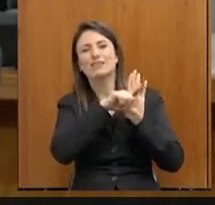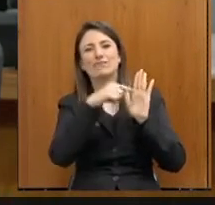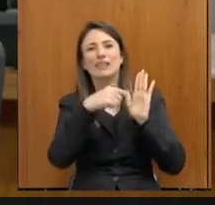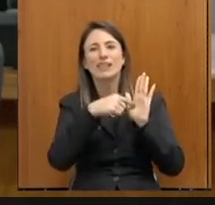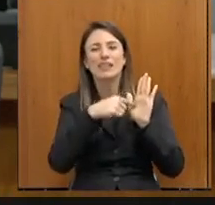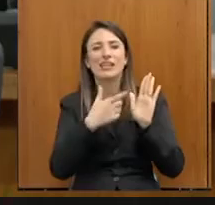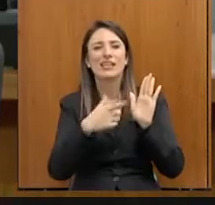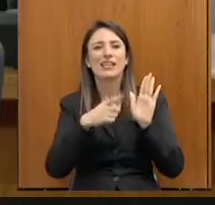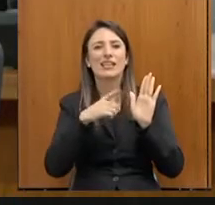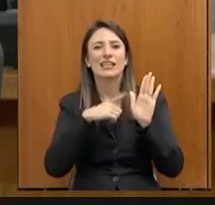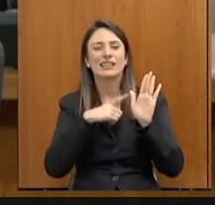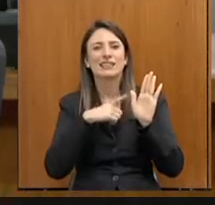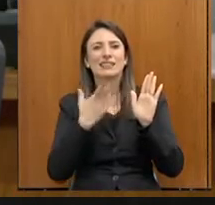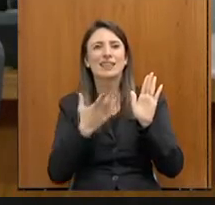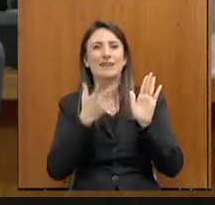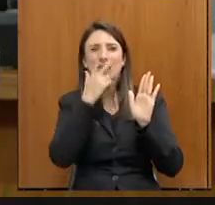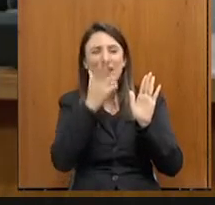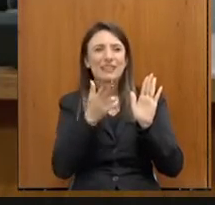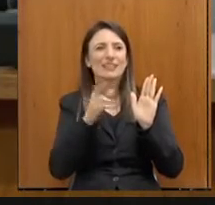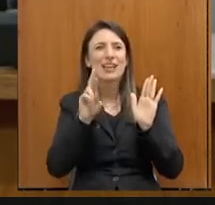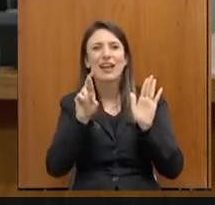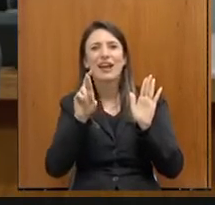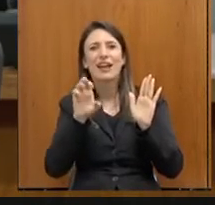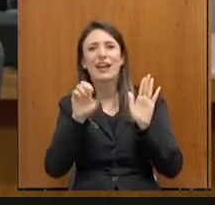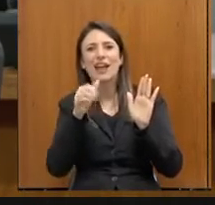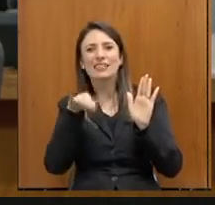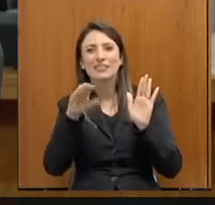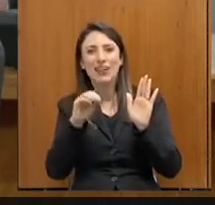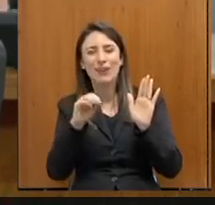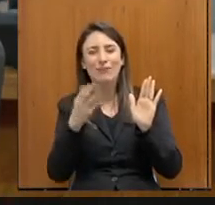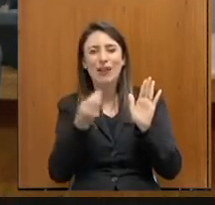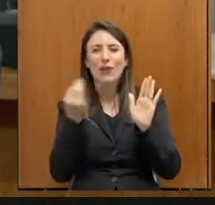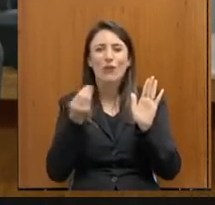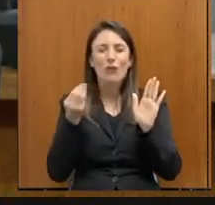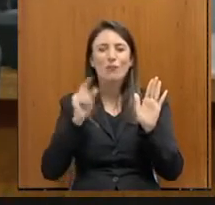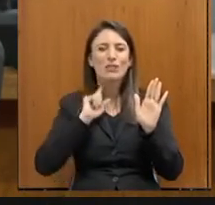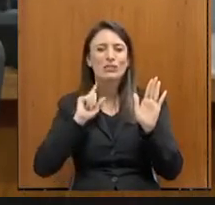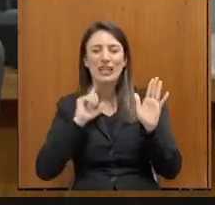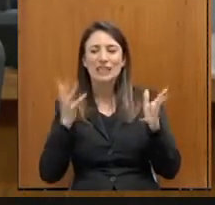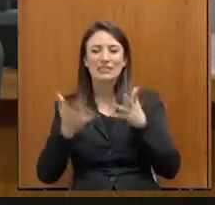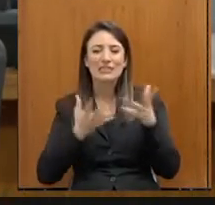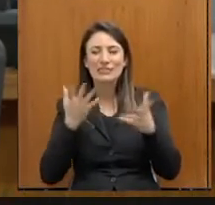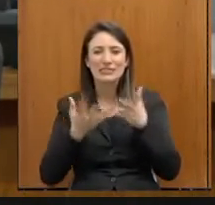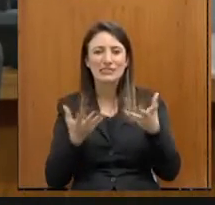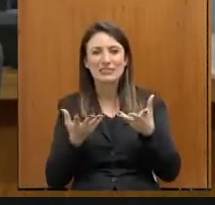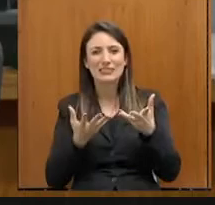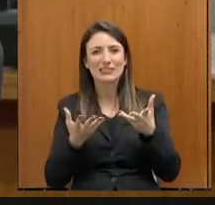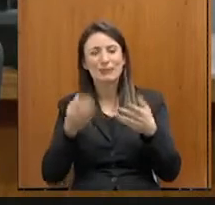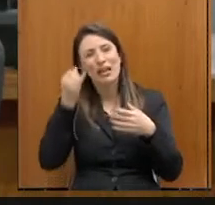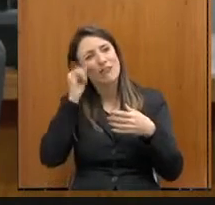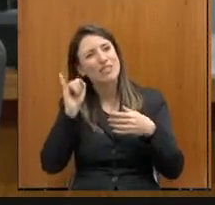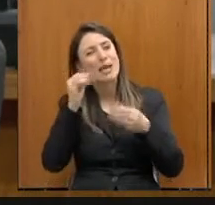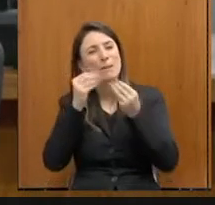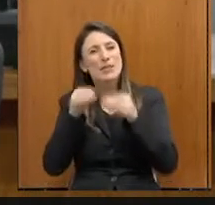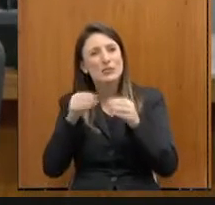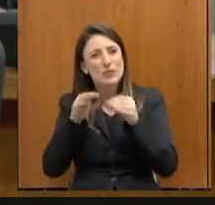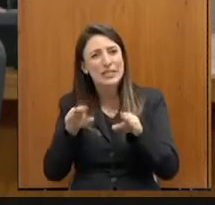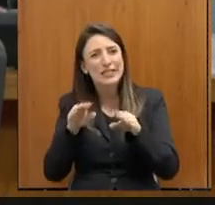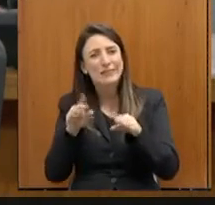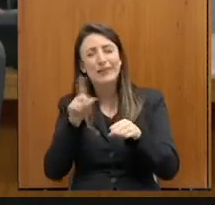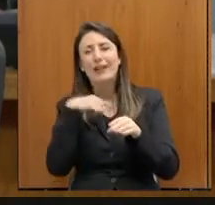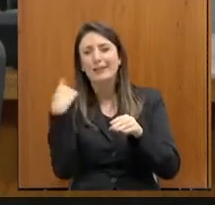entorno do Estado faz em que a gente para não perder competitividade acabamos sucumbindo a um regime